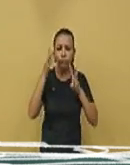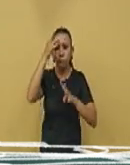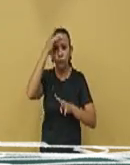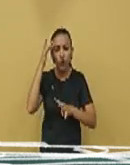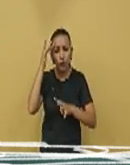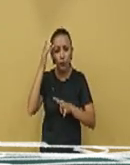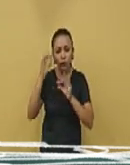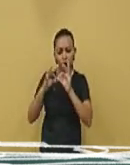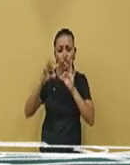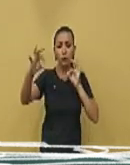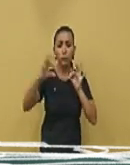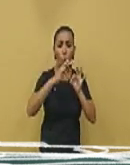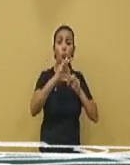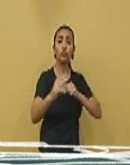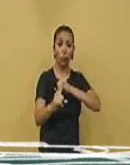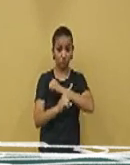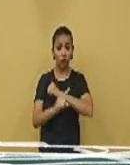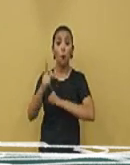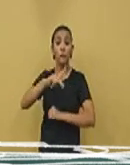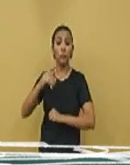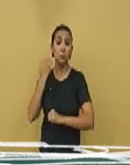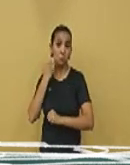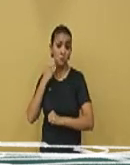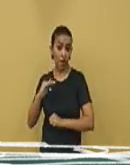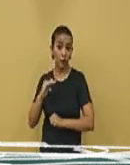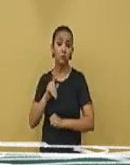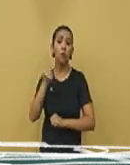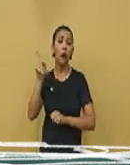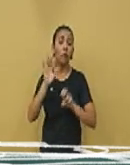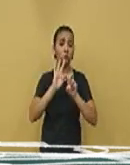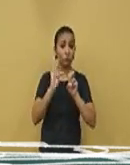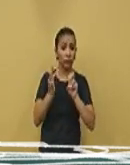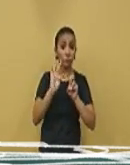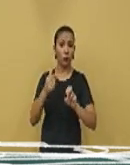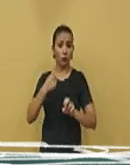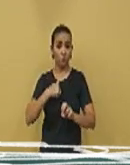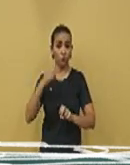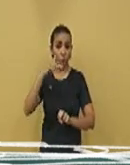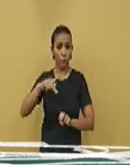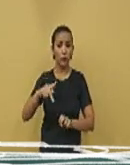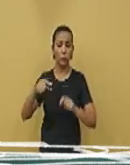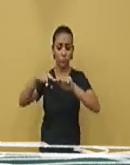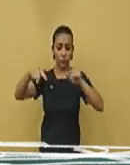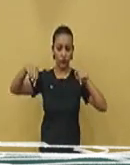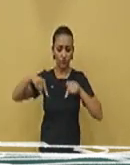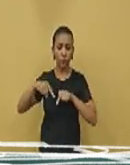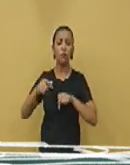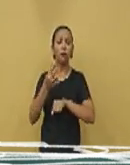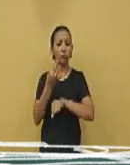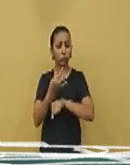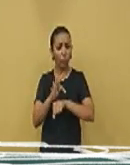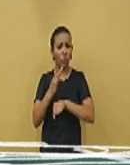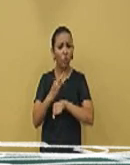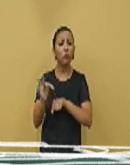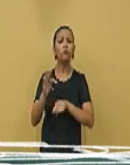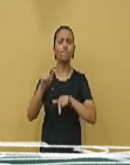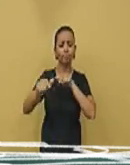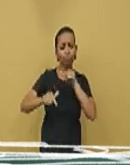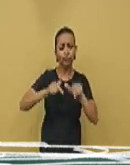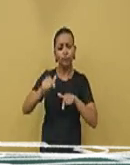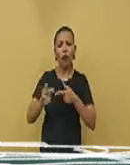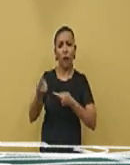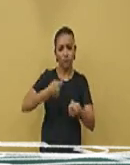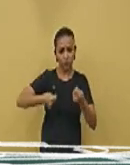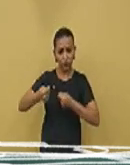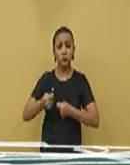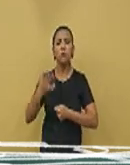do atendimento, a professora Elizabeth, lá na EAD, eu, enquanto professor em sala de aula, técnicos, enquanto lá na parte administrativa,